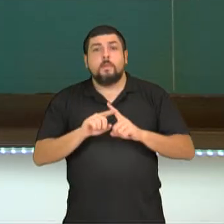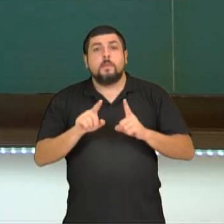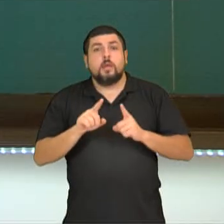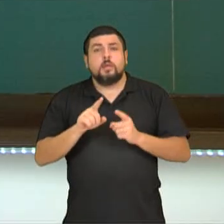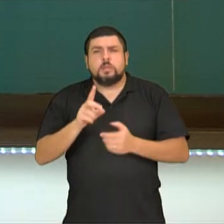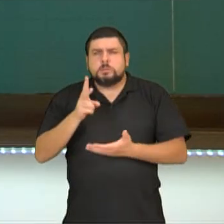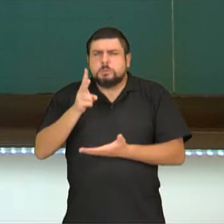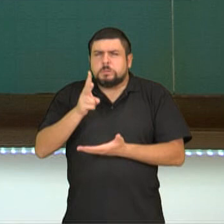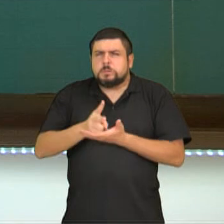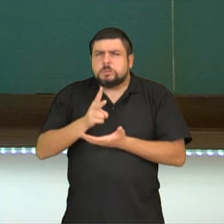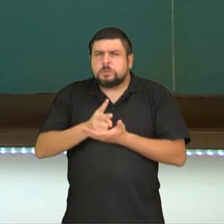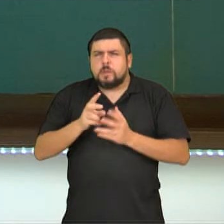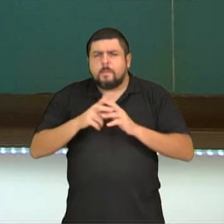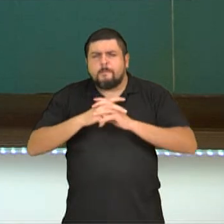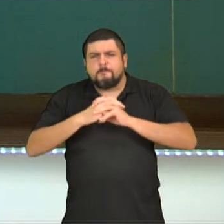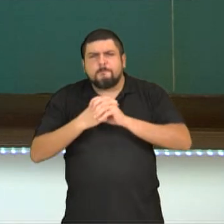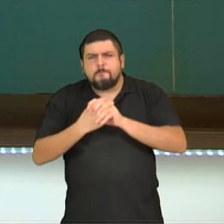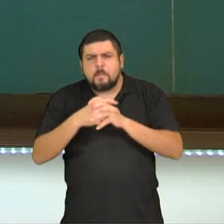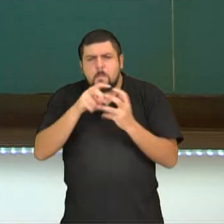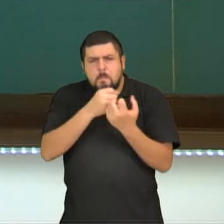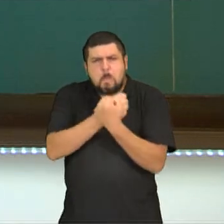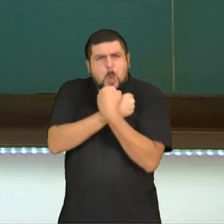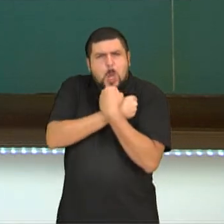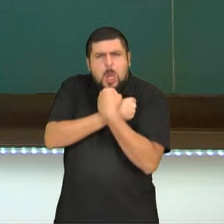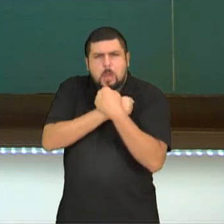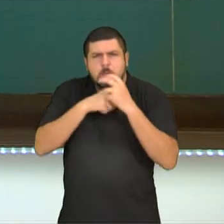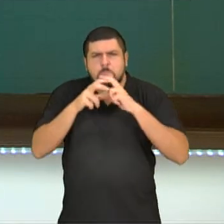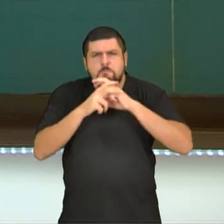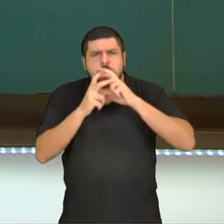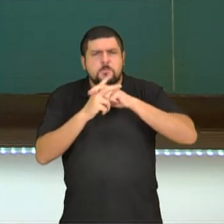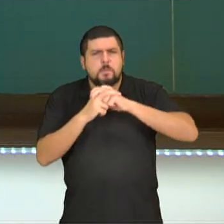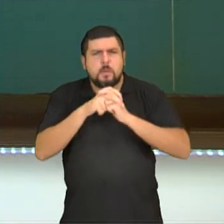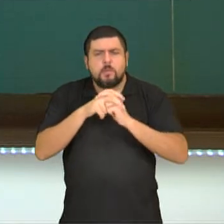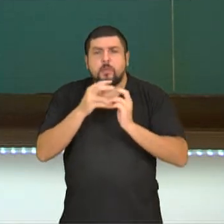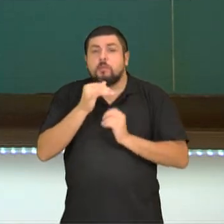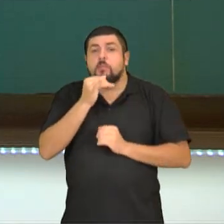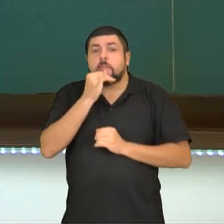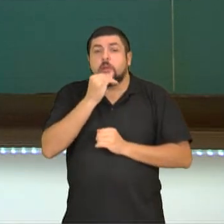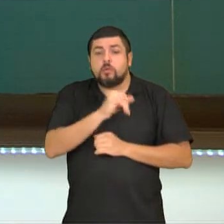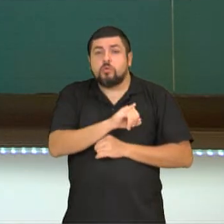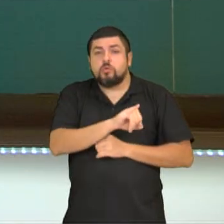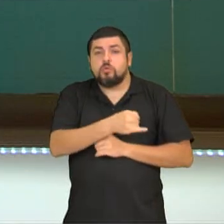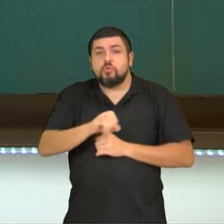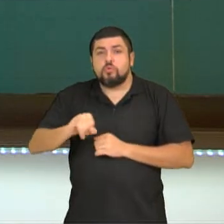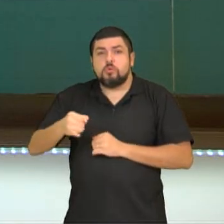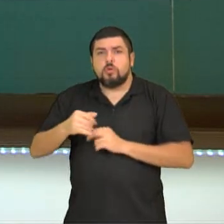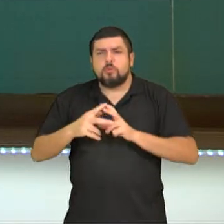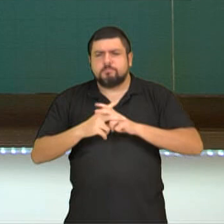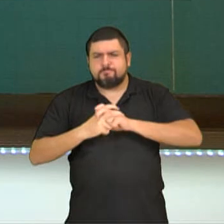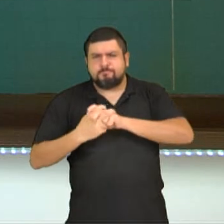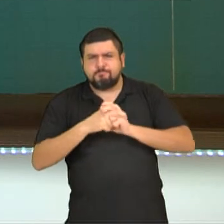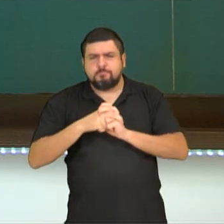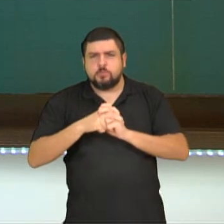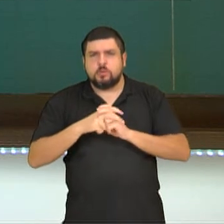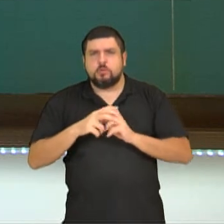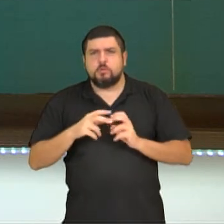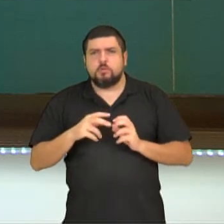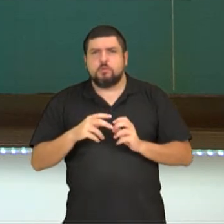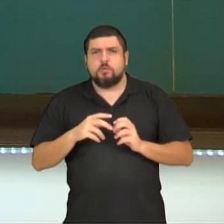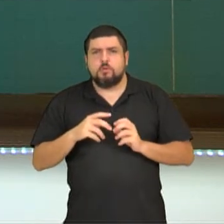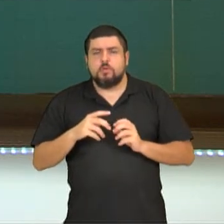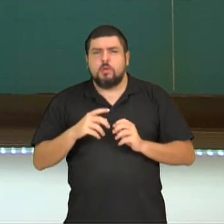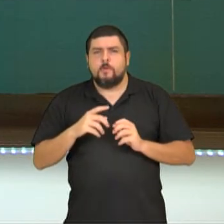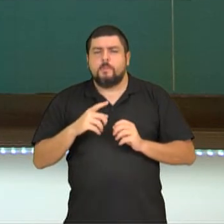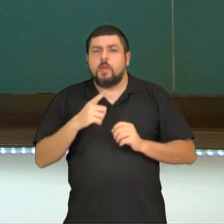eu tenho que estar aproximado, colado da pessoa, como o jiu-jitsu, por exemplo. Não, em algum momento eu tenho que me aproximar para